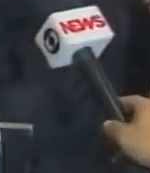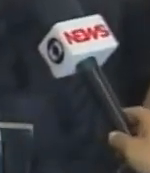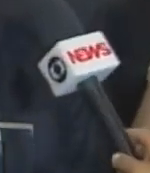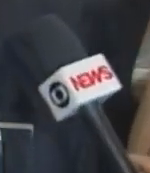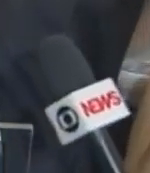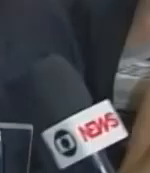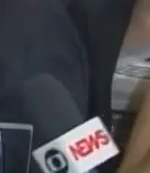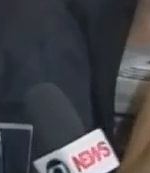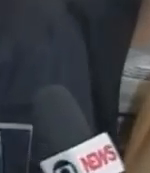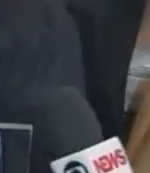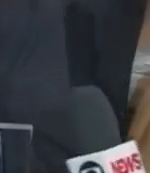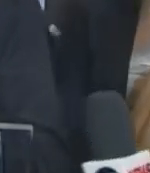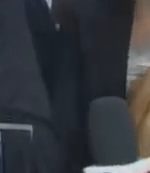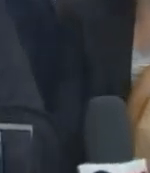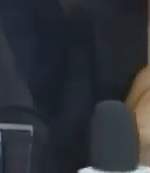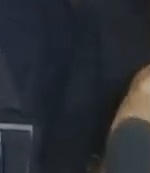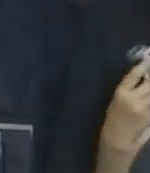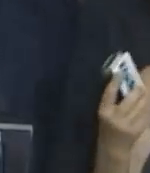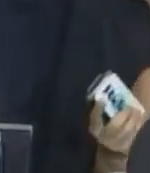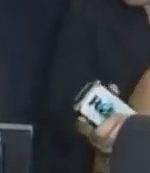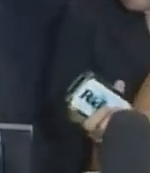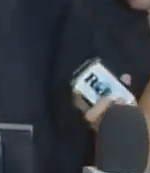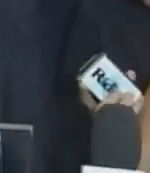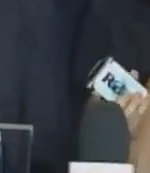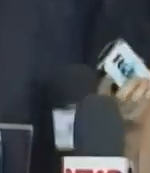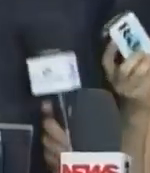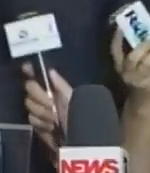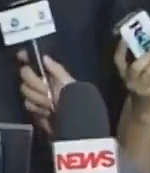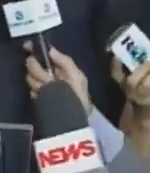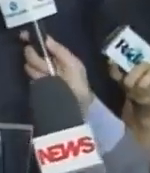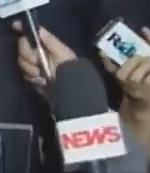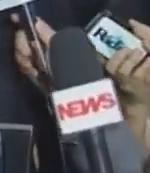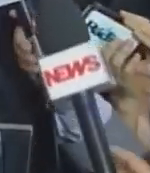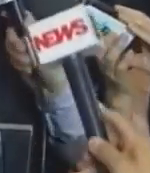chegam nas cracolândias e em quantas